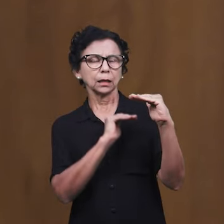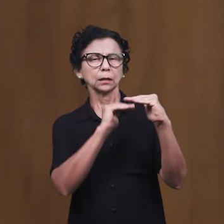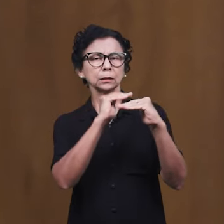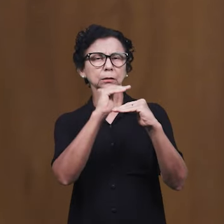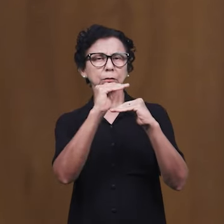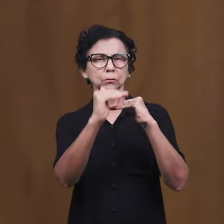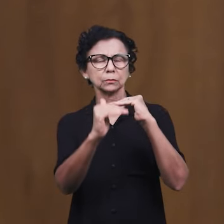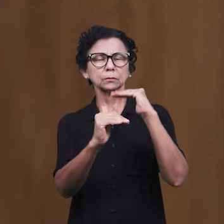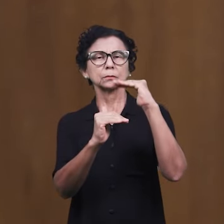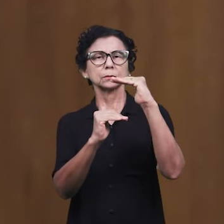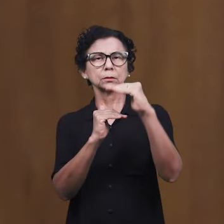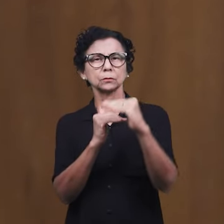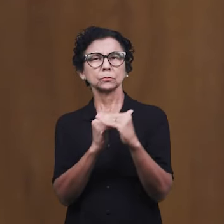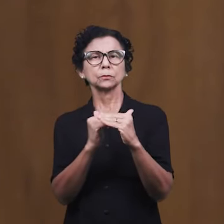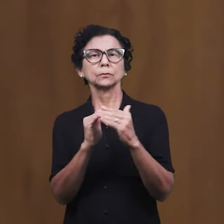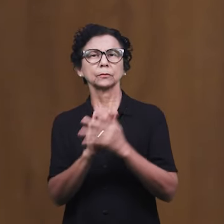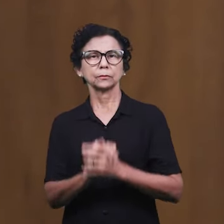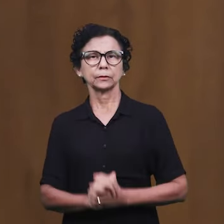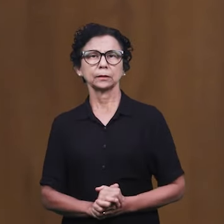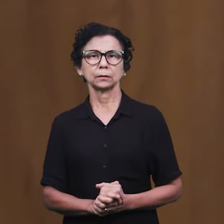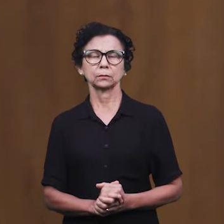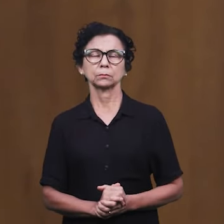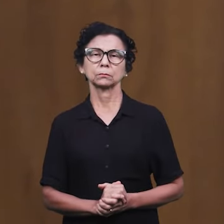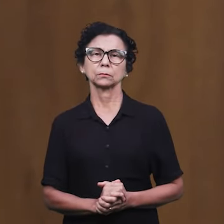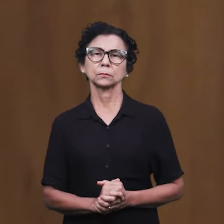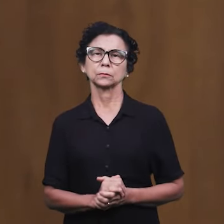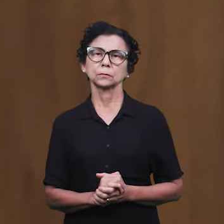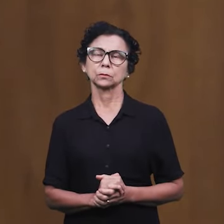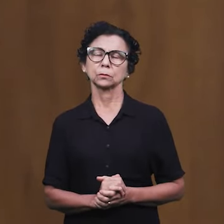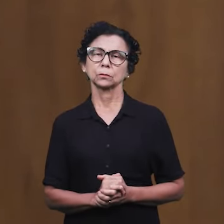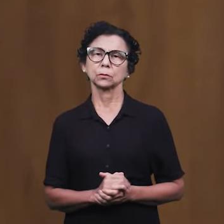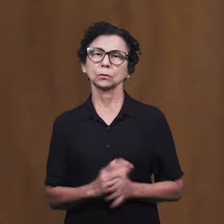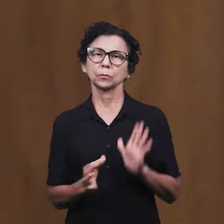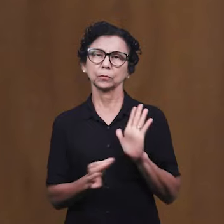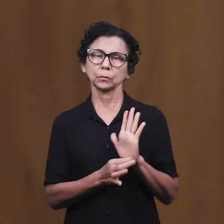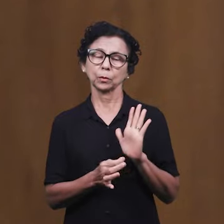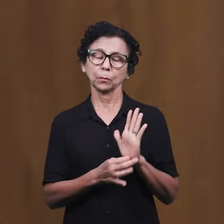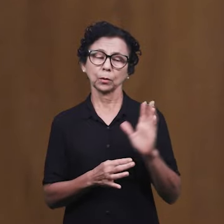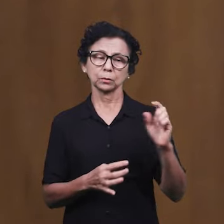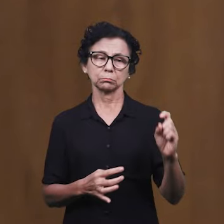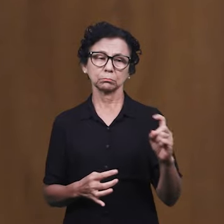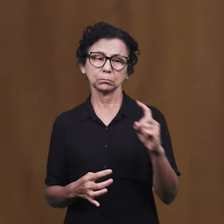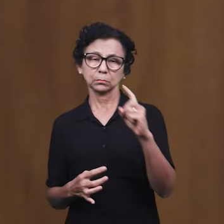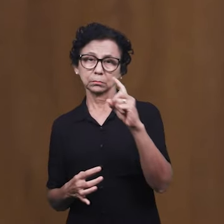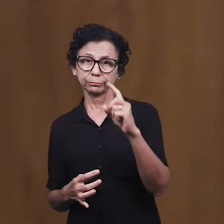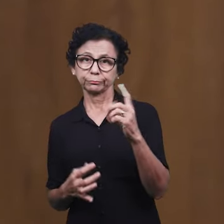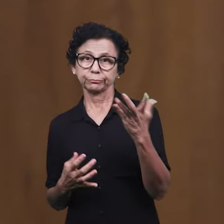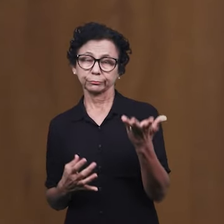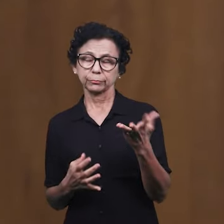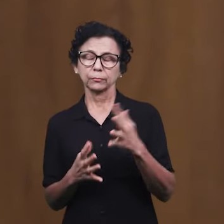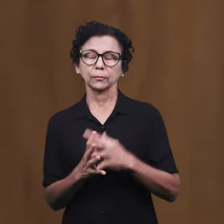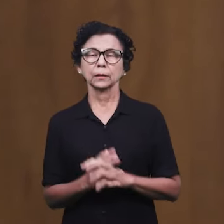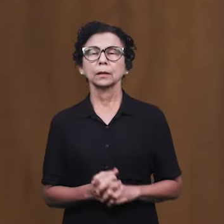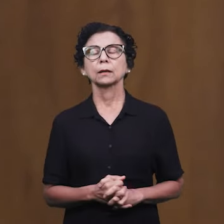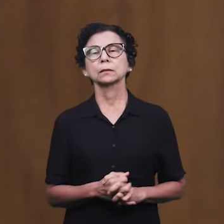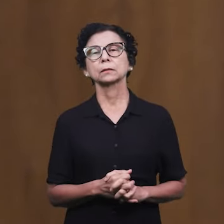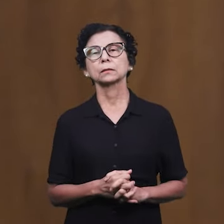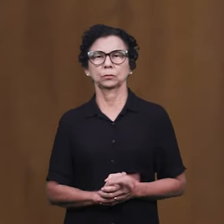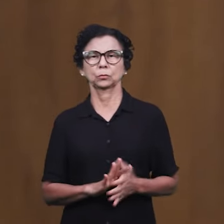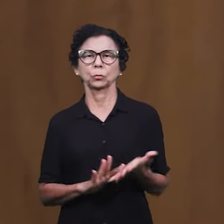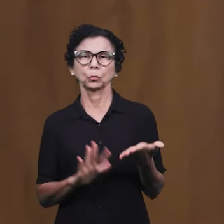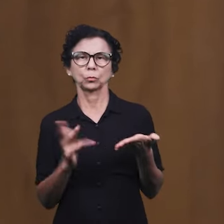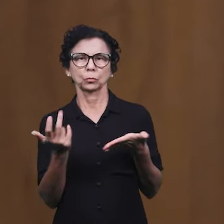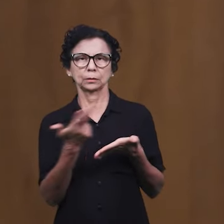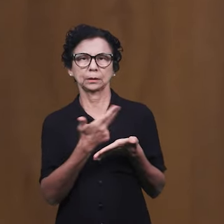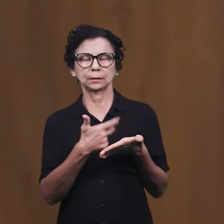um exemplo muito utilizado pelo próprio design inteligente, que eu gostaria de mostrar, se possível, que é um